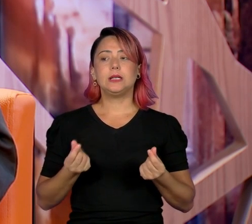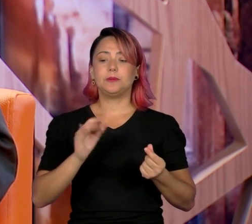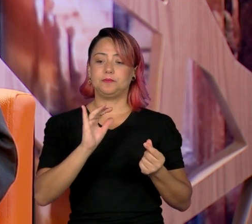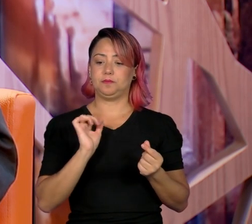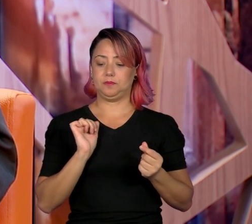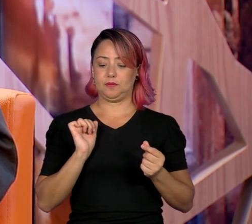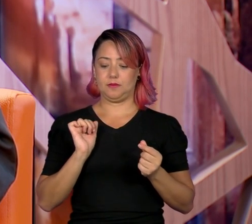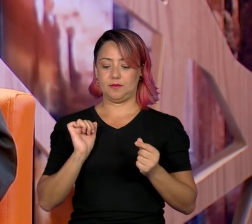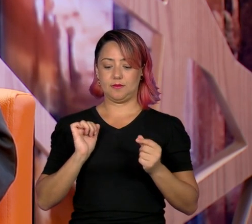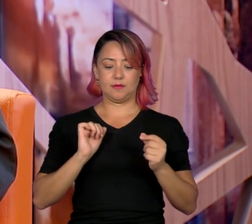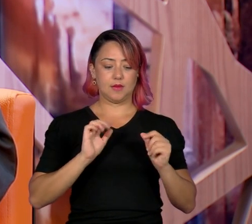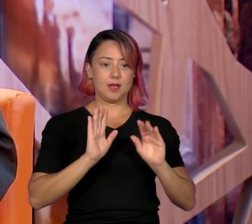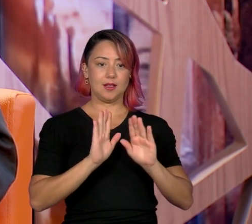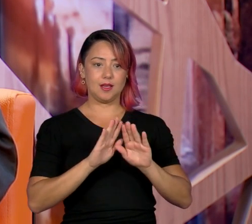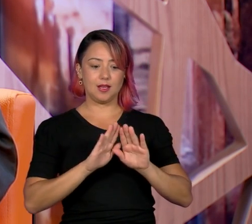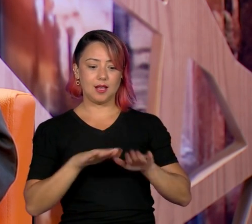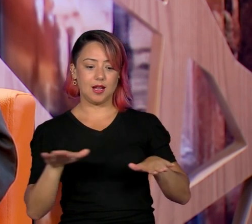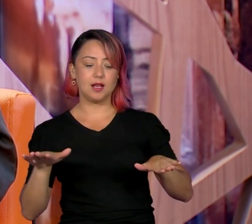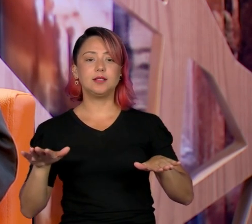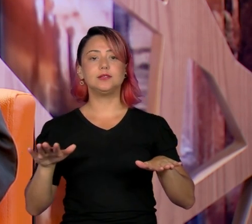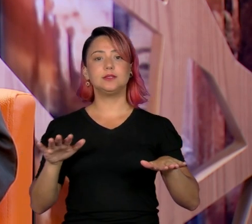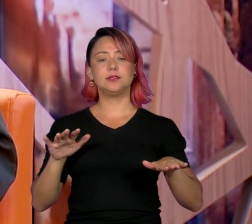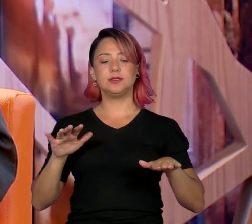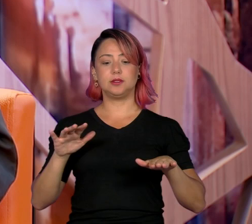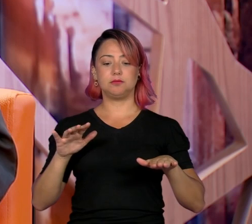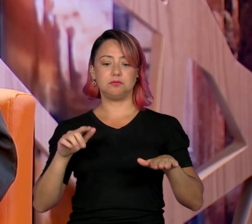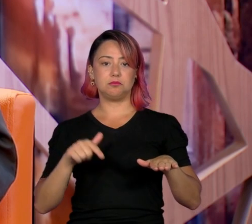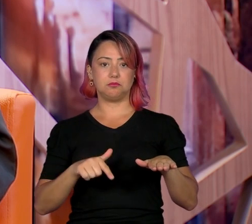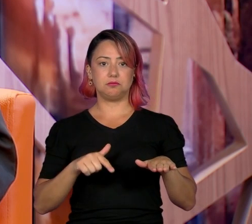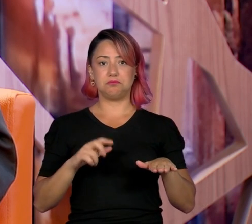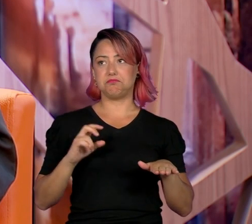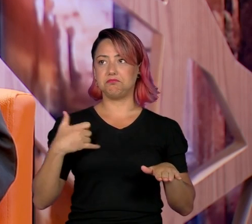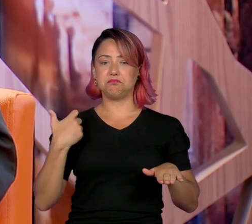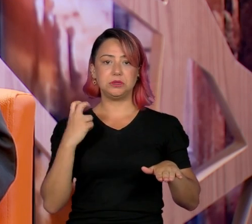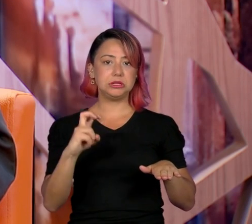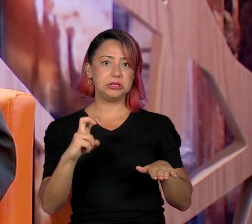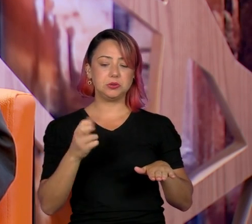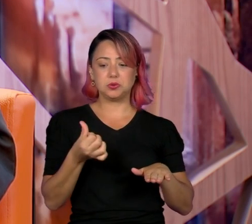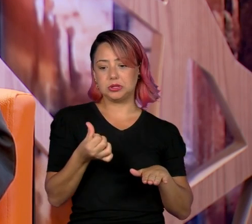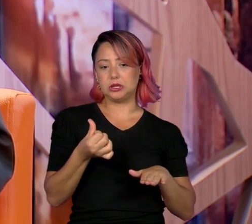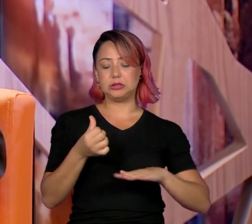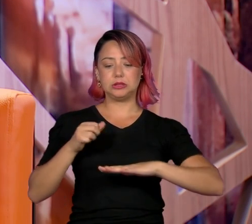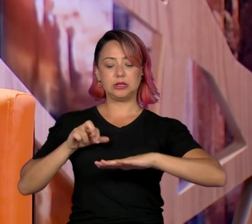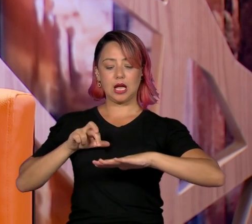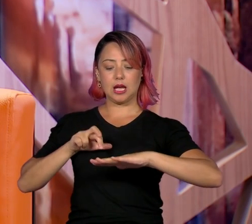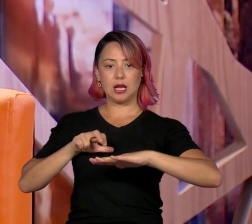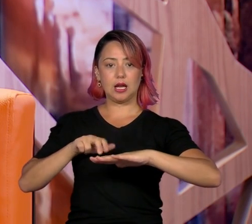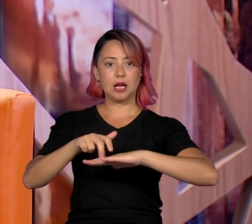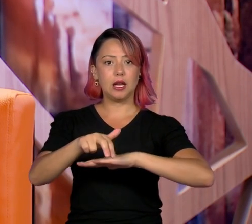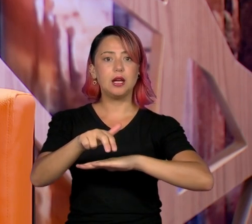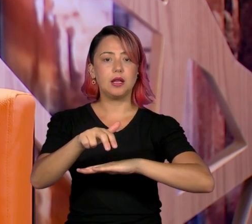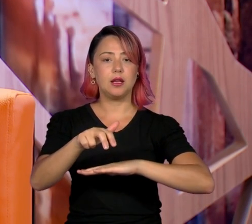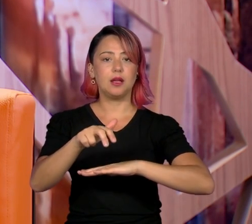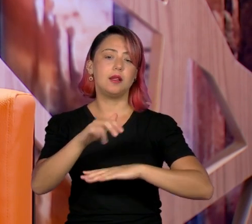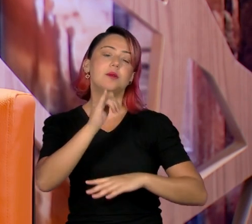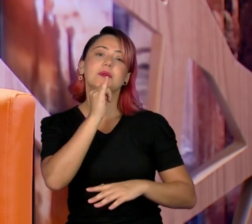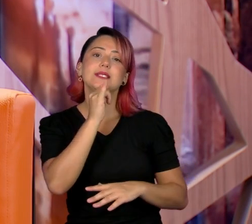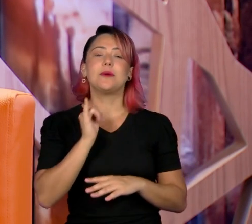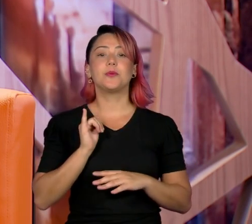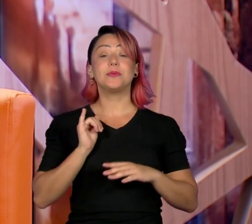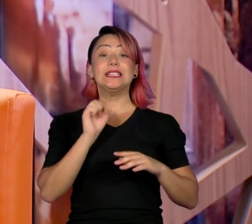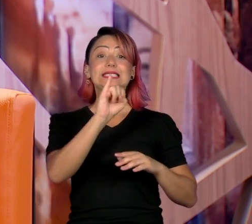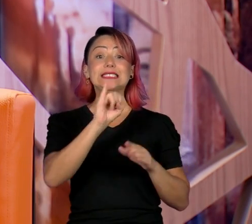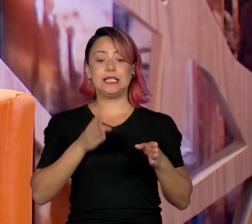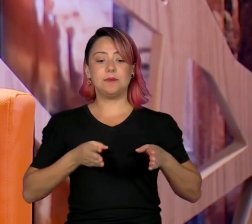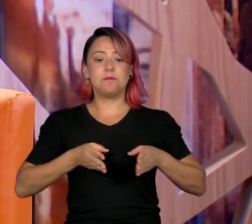Poder não se preocupar em atravessar a rua com 5 ou 6 anos de idade. Quem está dentro de um condomínio fechado não tem a